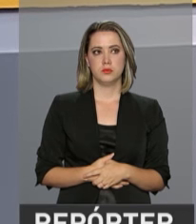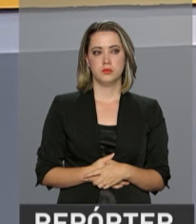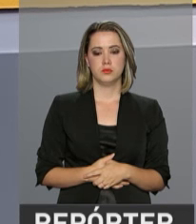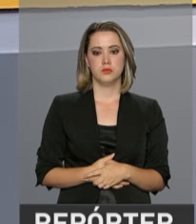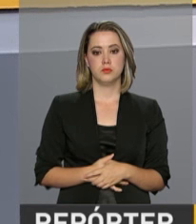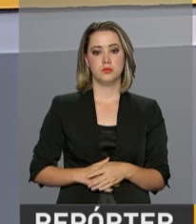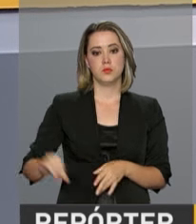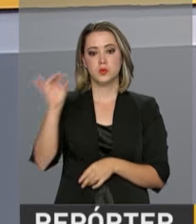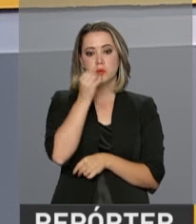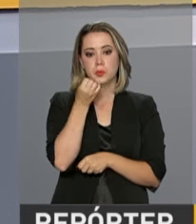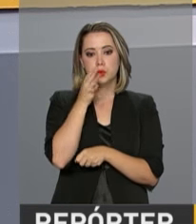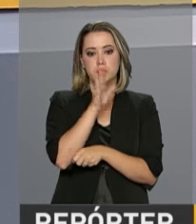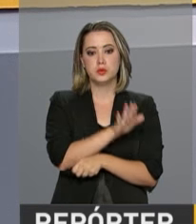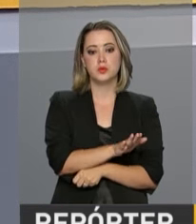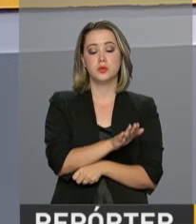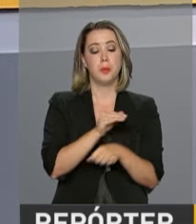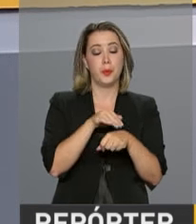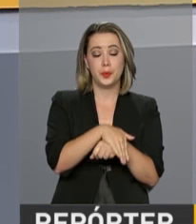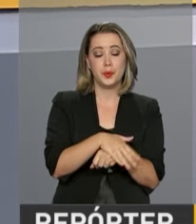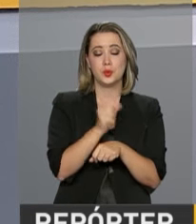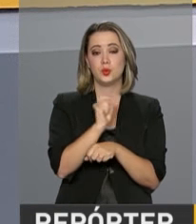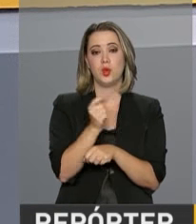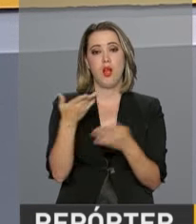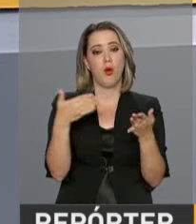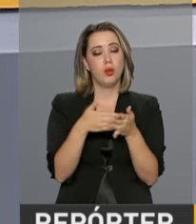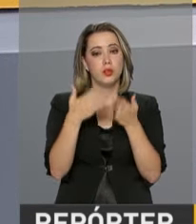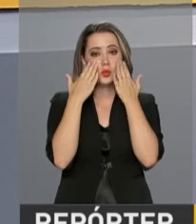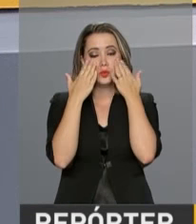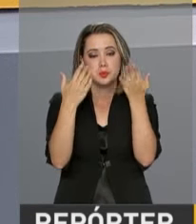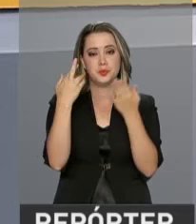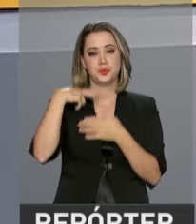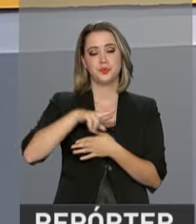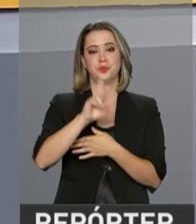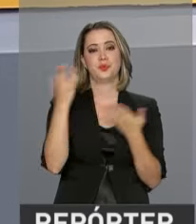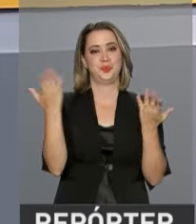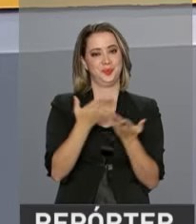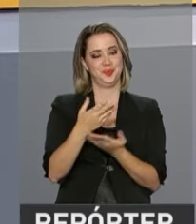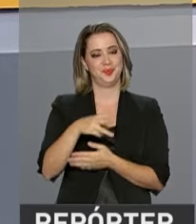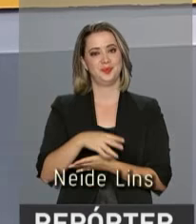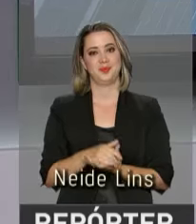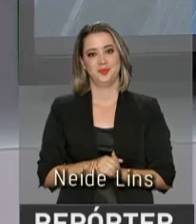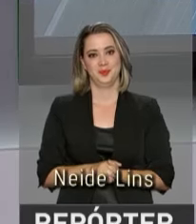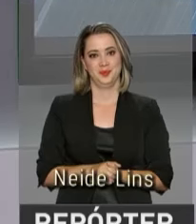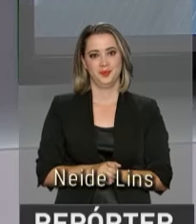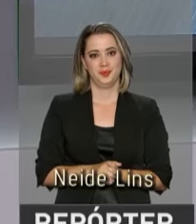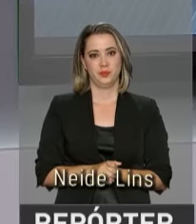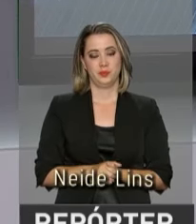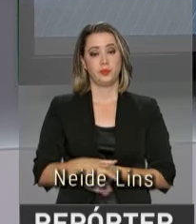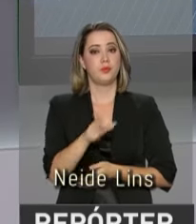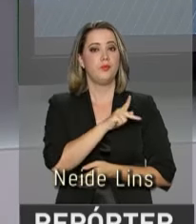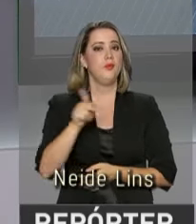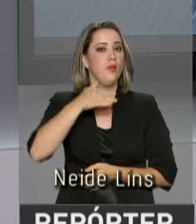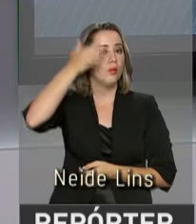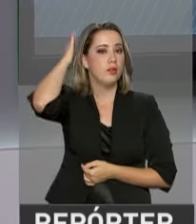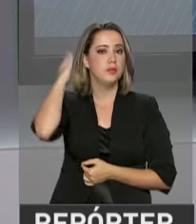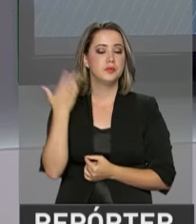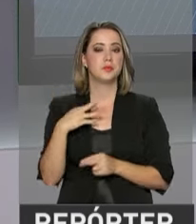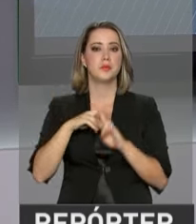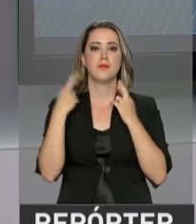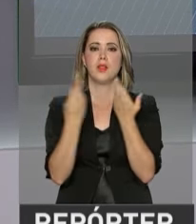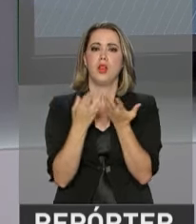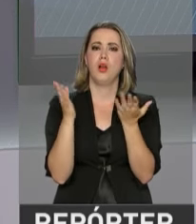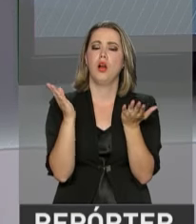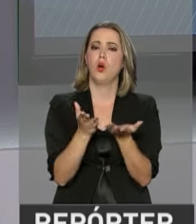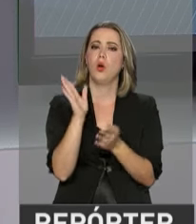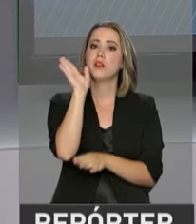olá boa noite no ar a última edição desta segunda-feira do repórter nbr o presidente michel temer se reuniu